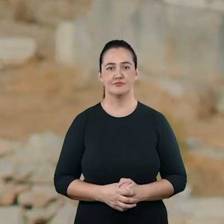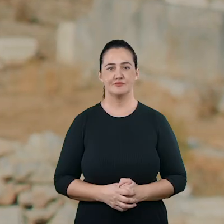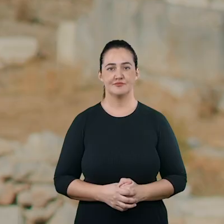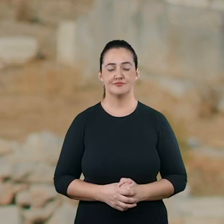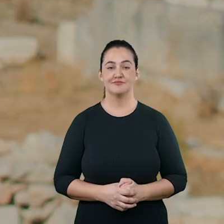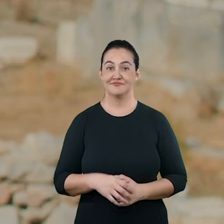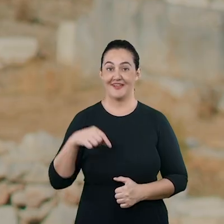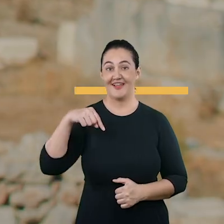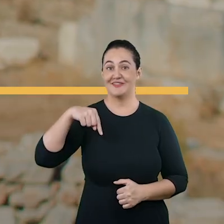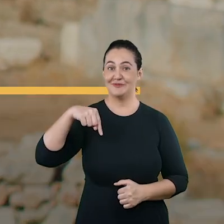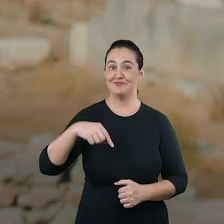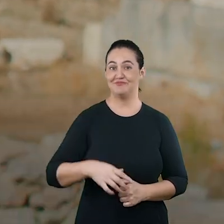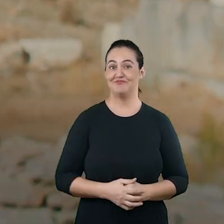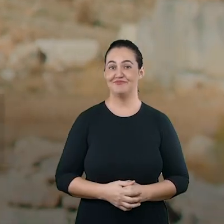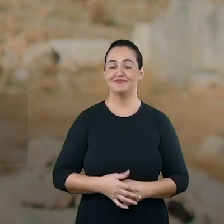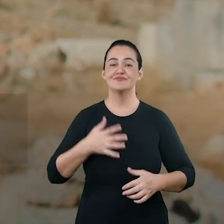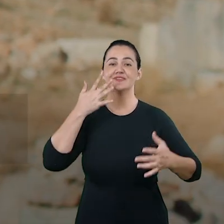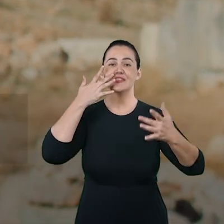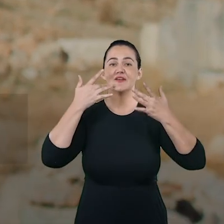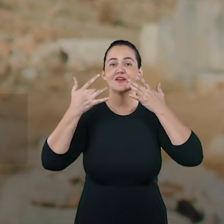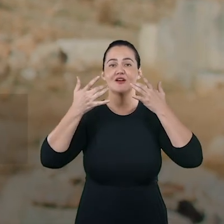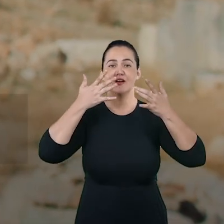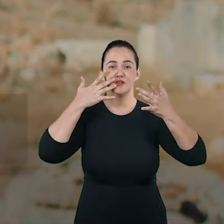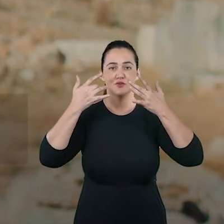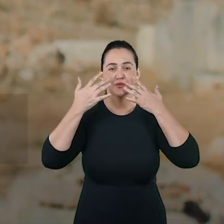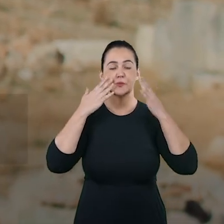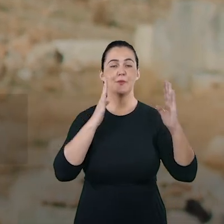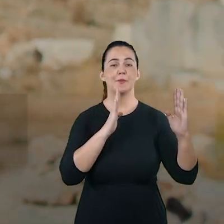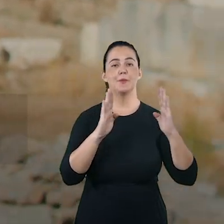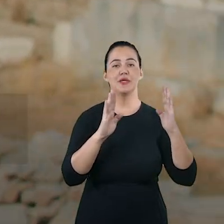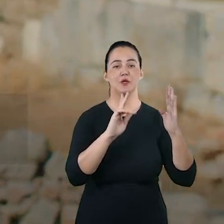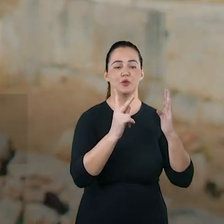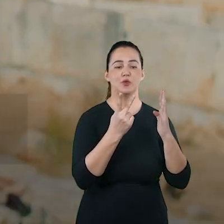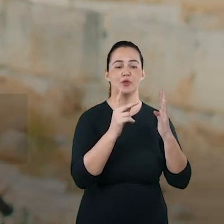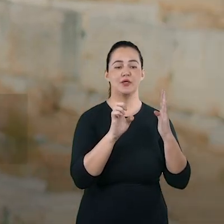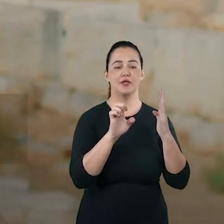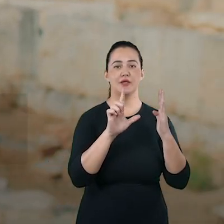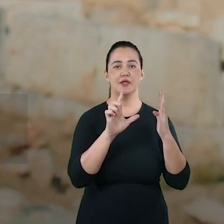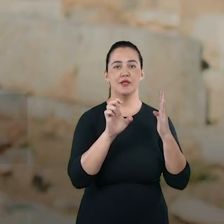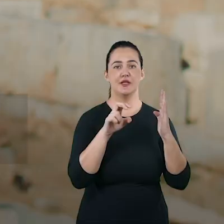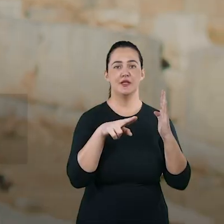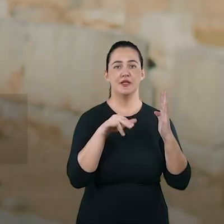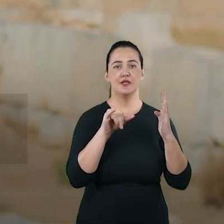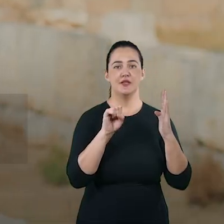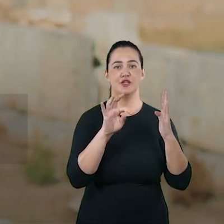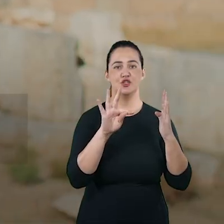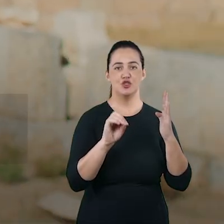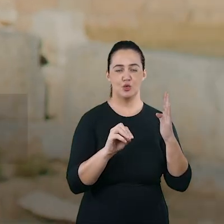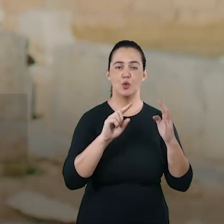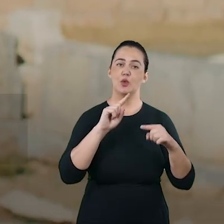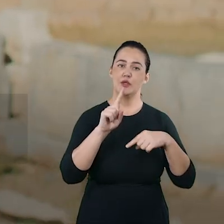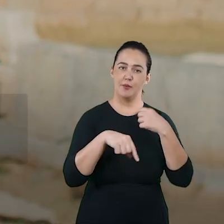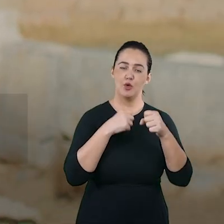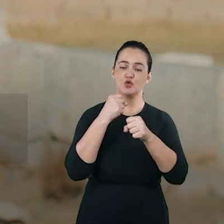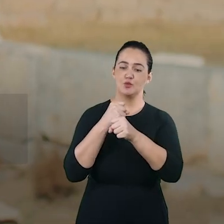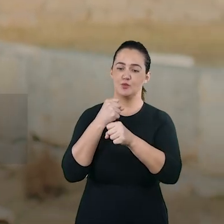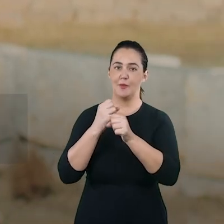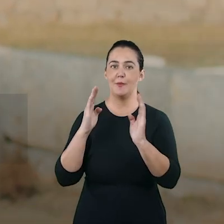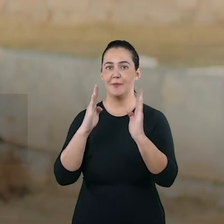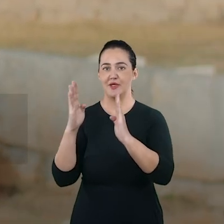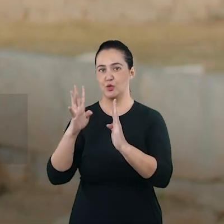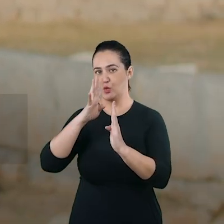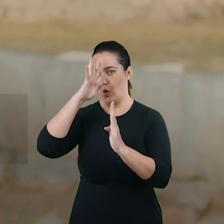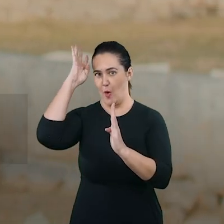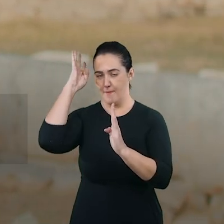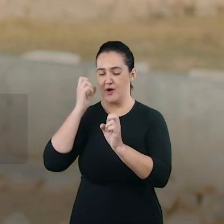Tá bem aqui, olha, o teatro. Na época helenística já havia um teatro aqui que depois foi refeito na época romana e